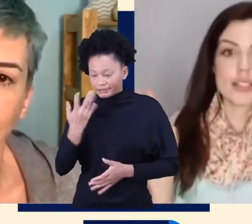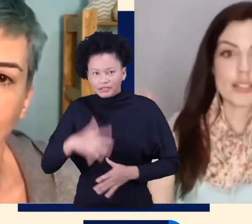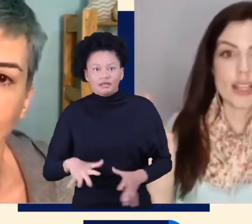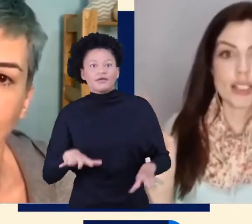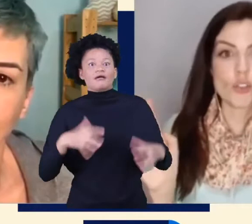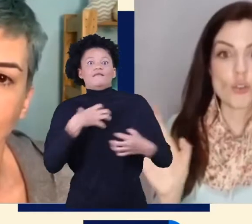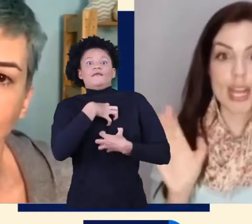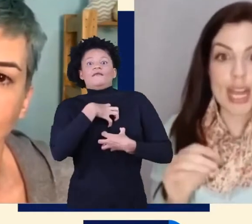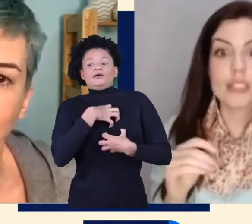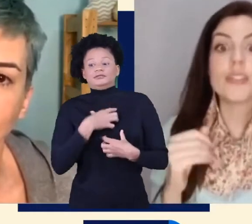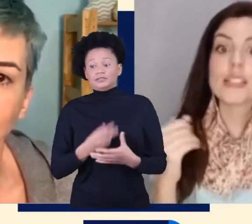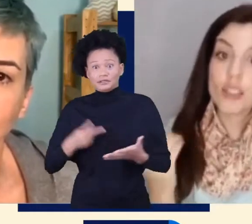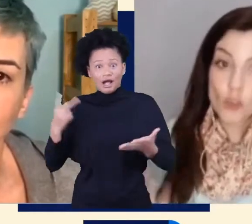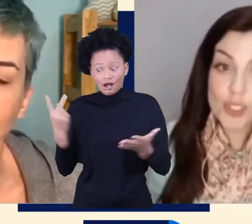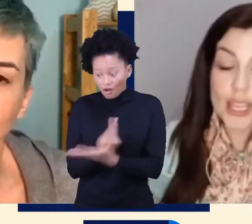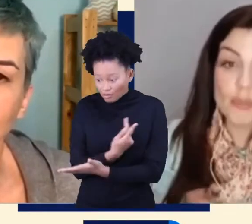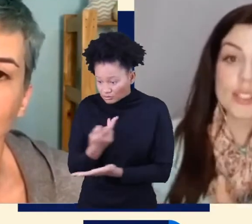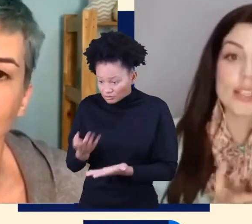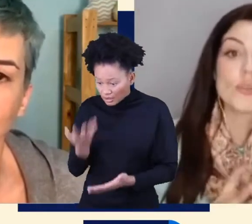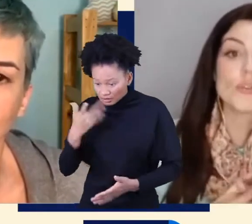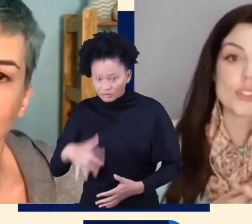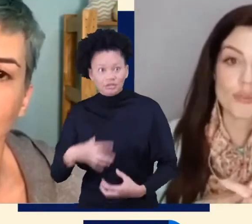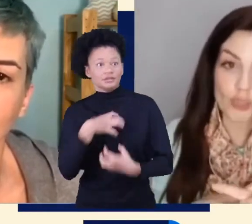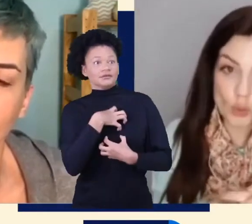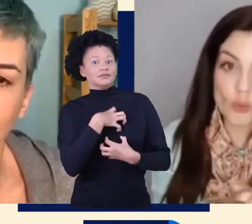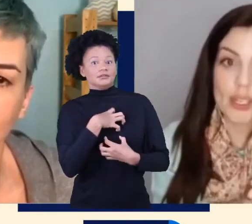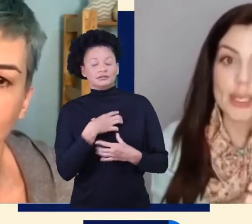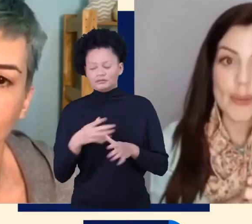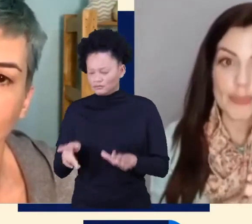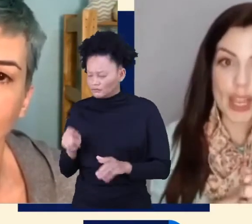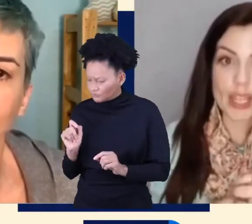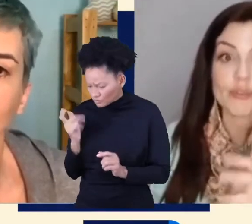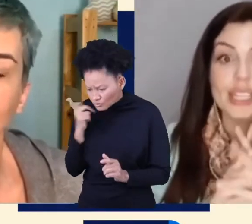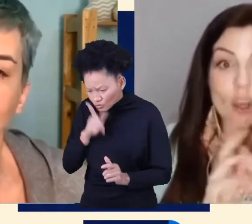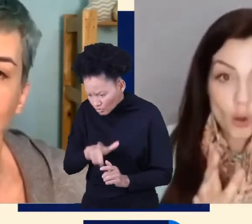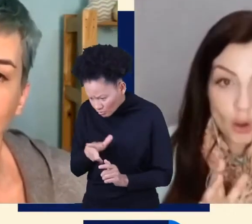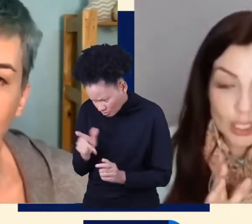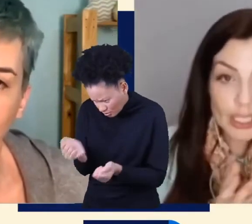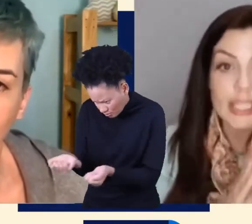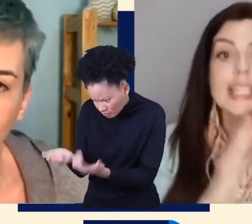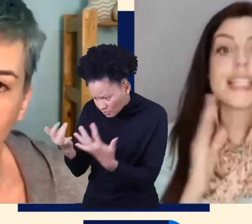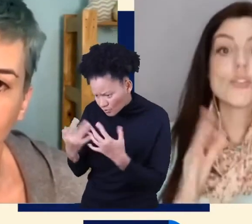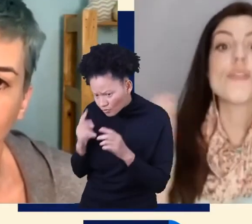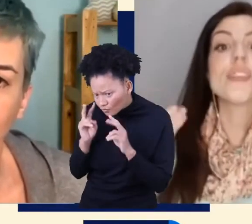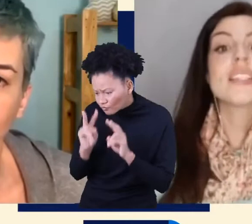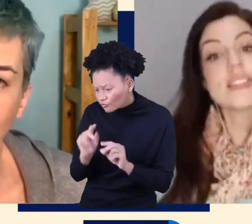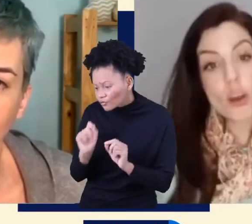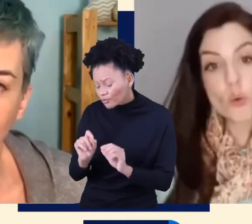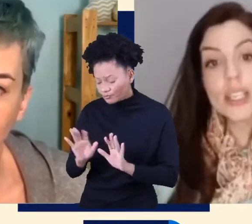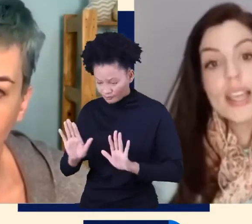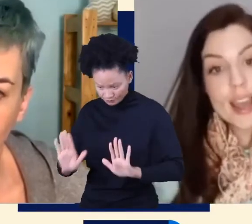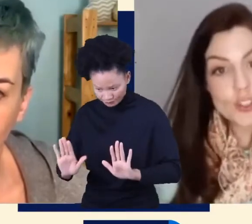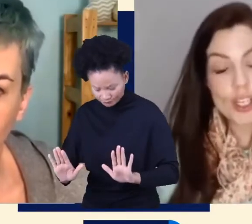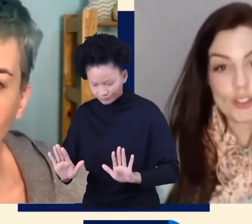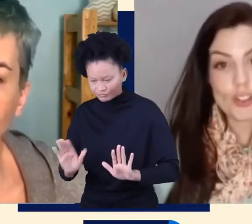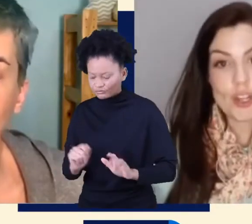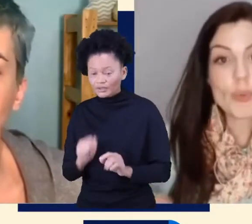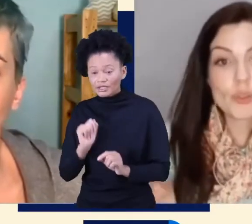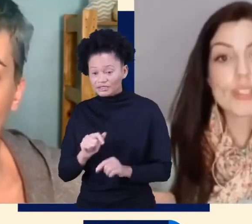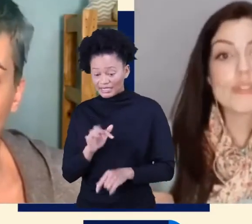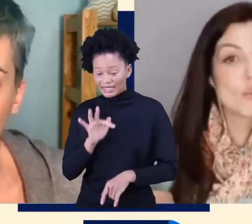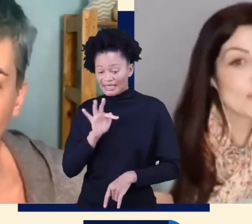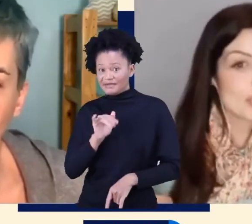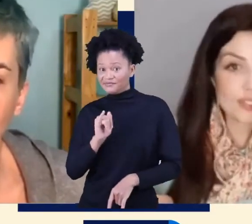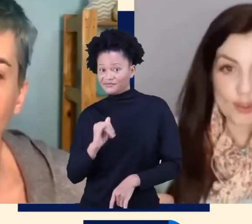que a criança está ali chocada, fala, você consegue me dizer o que você viu? Né? E falar, olha, isso é ficção. E gente,